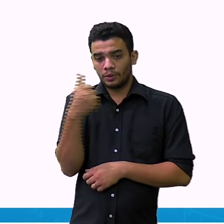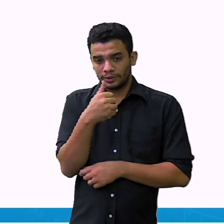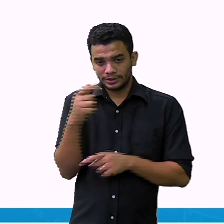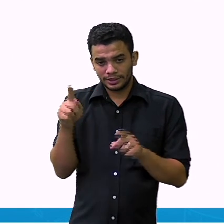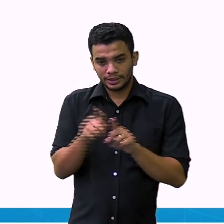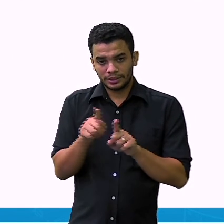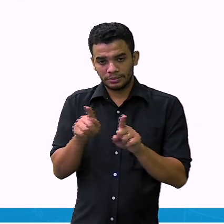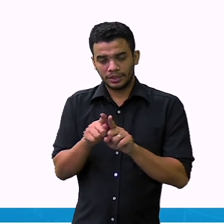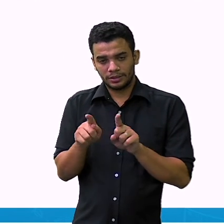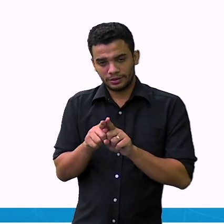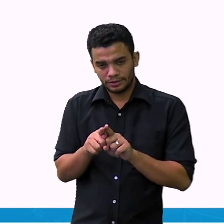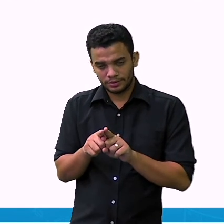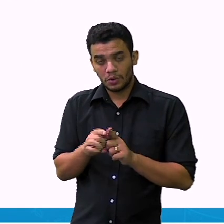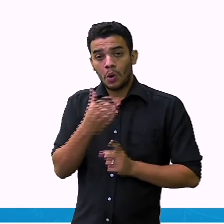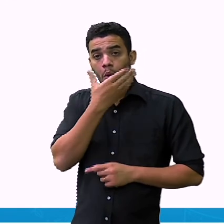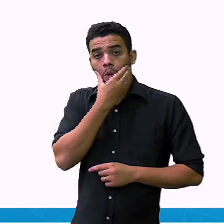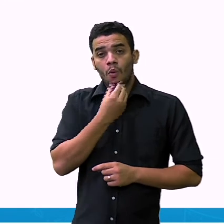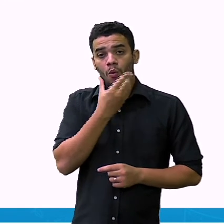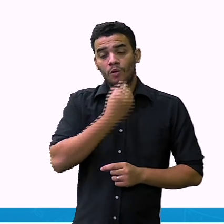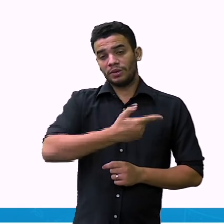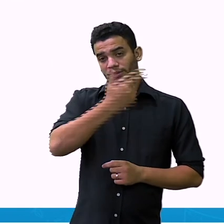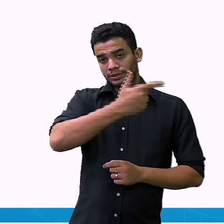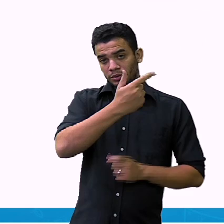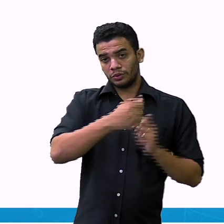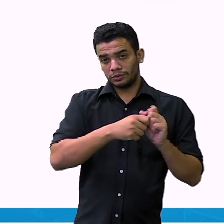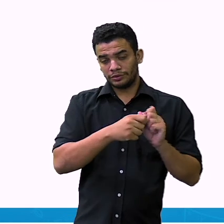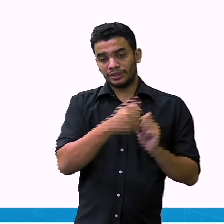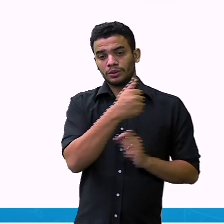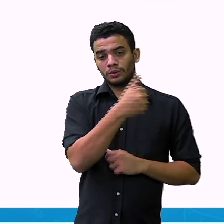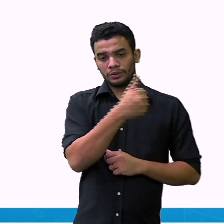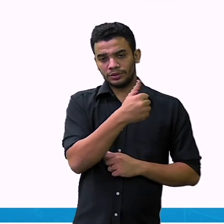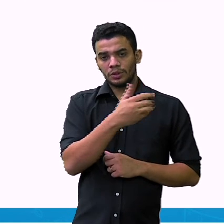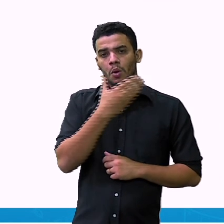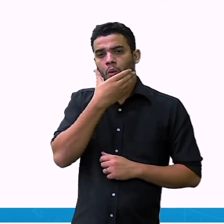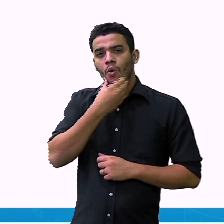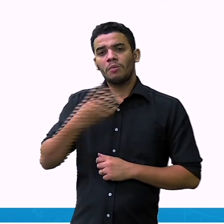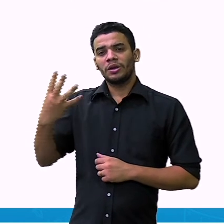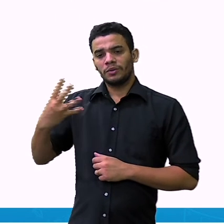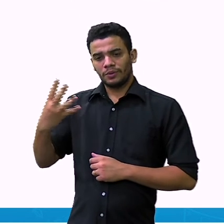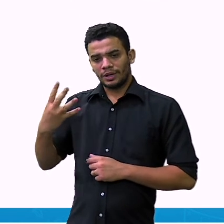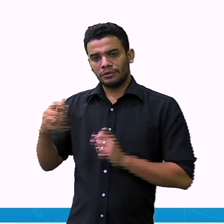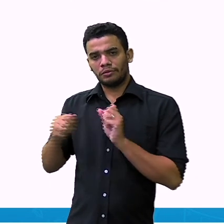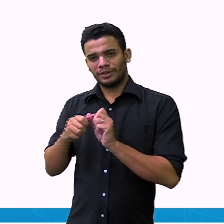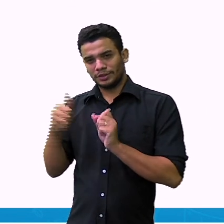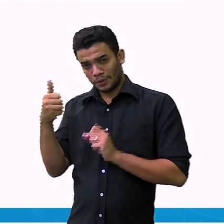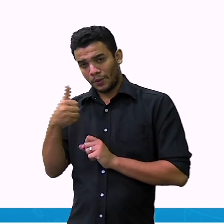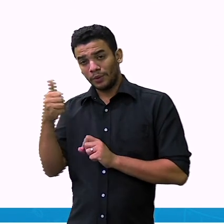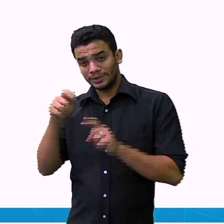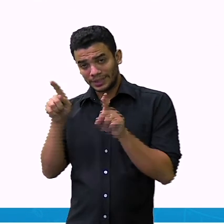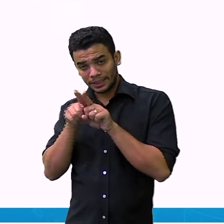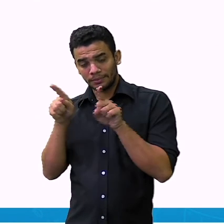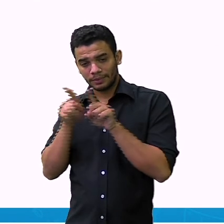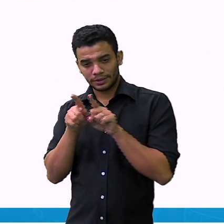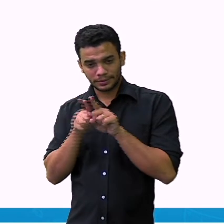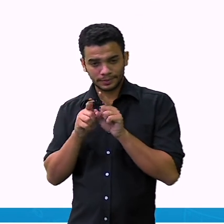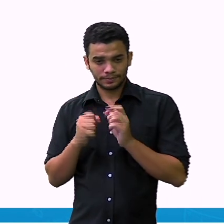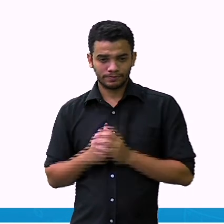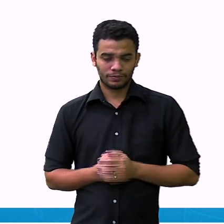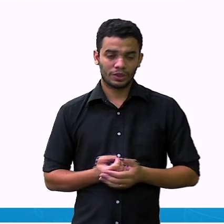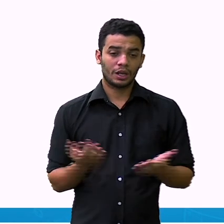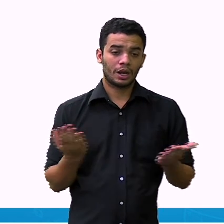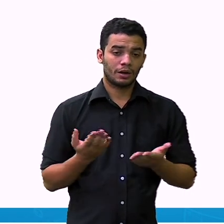Fernandes. Os dois conseguiram produzir a mesma quantidade. Letra A. Qual desses